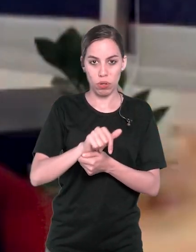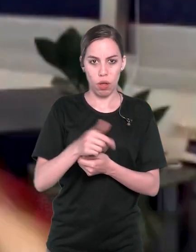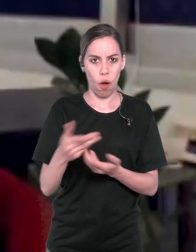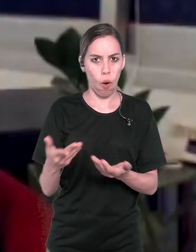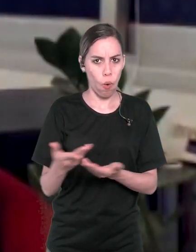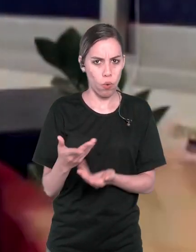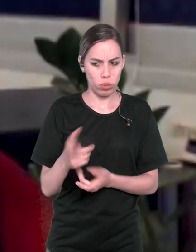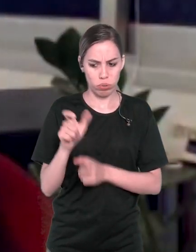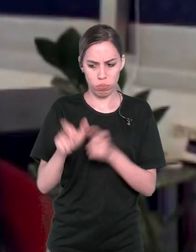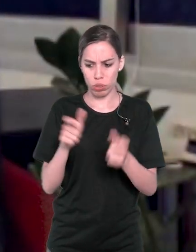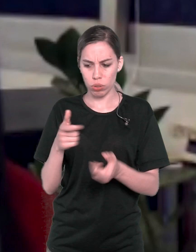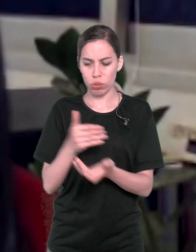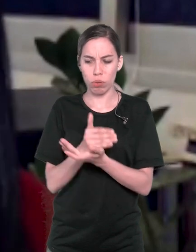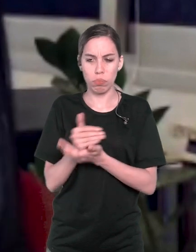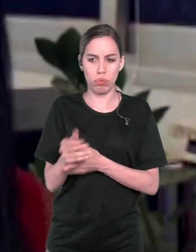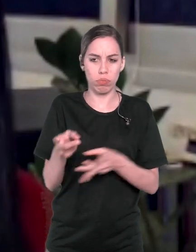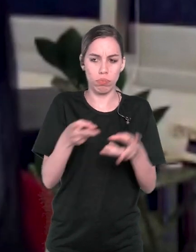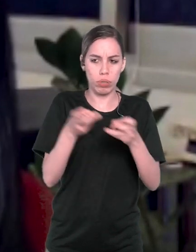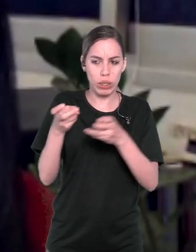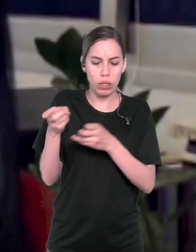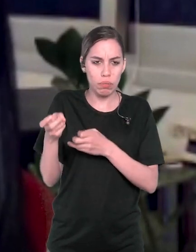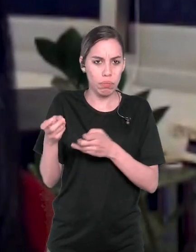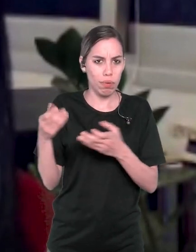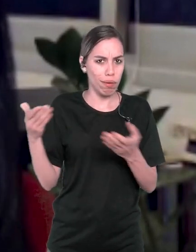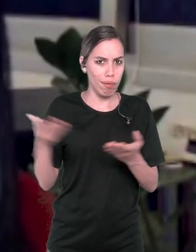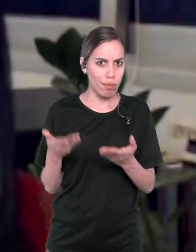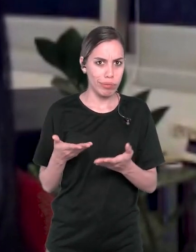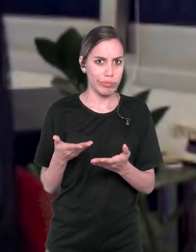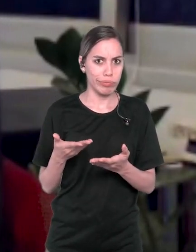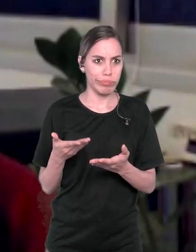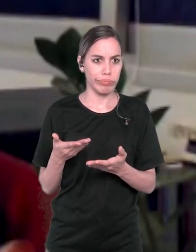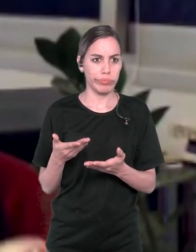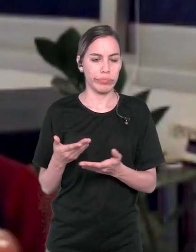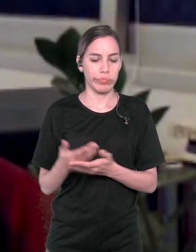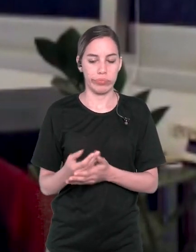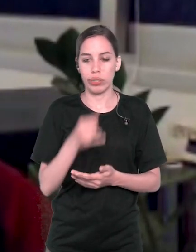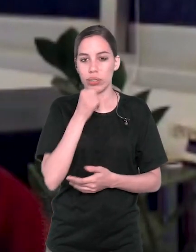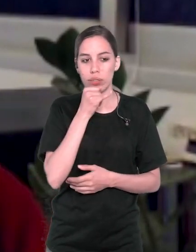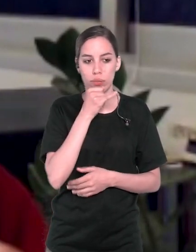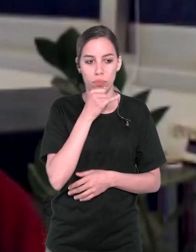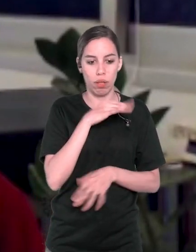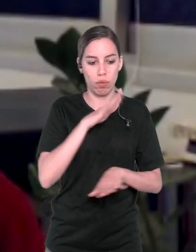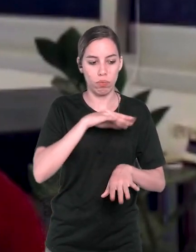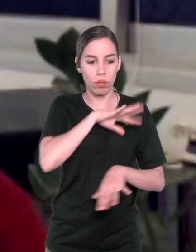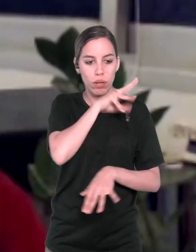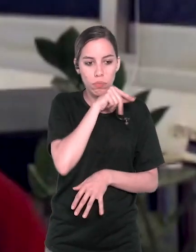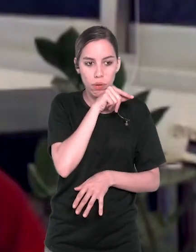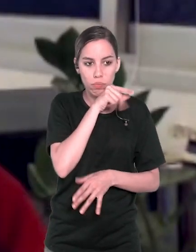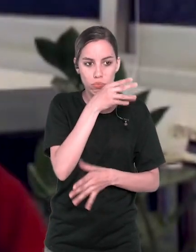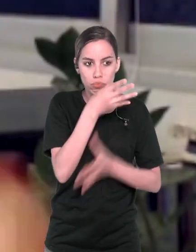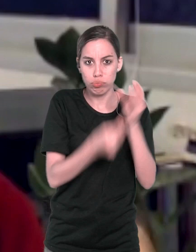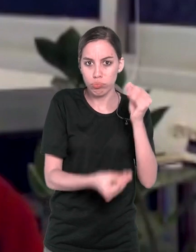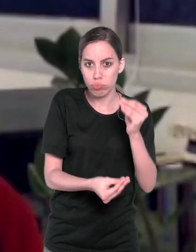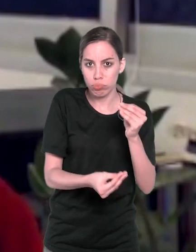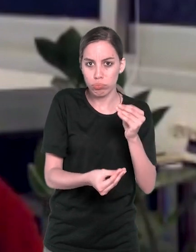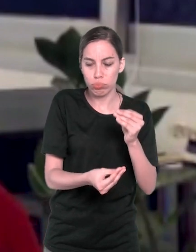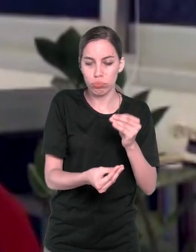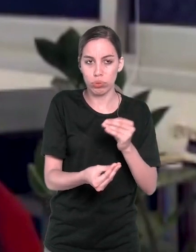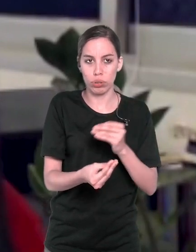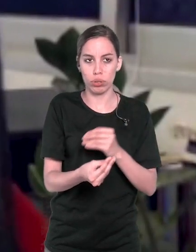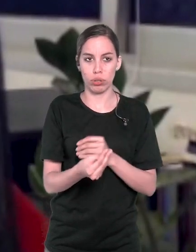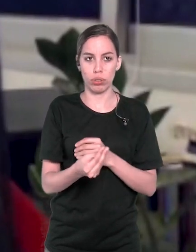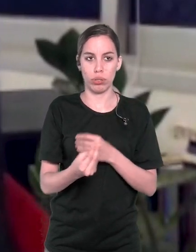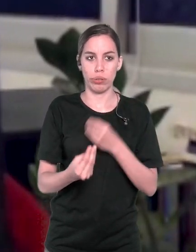dizer, atento à extinção de várias espécies, ao desaparecimento, né, dos